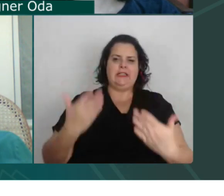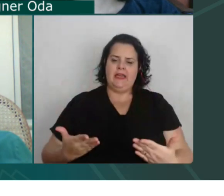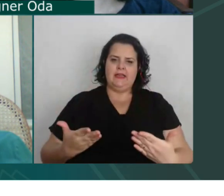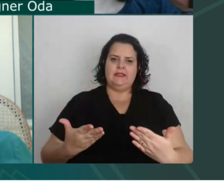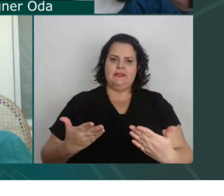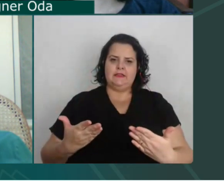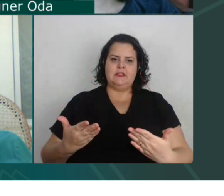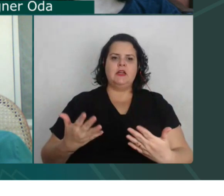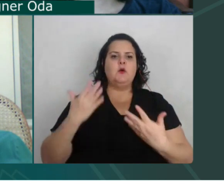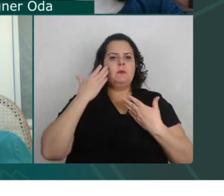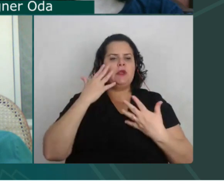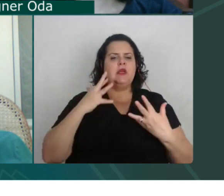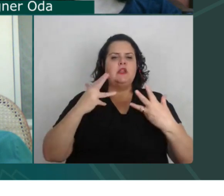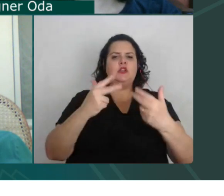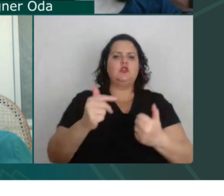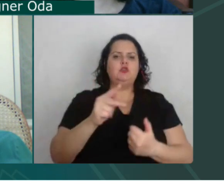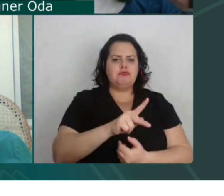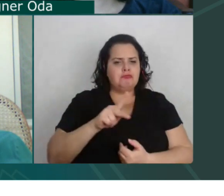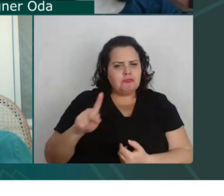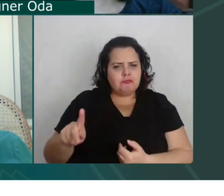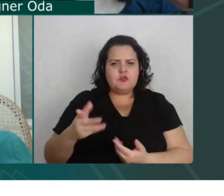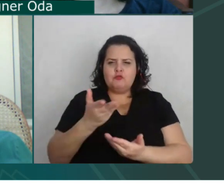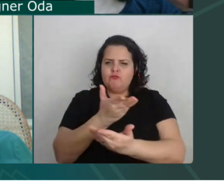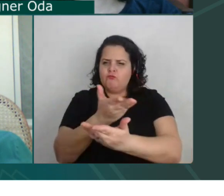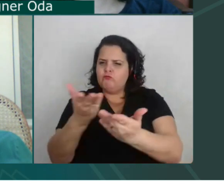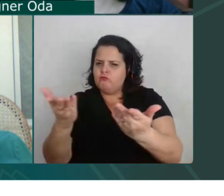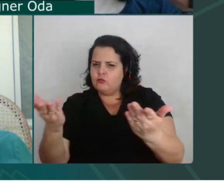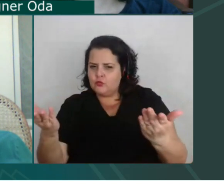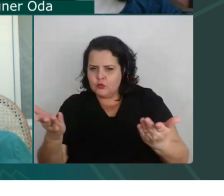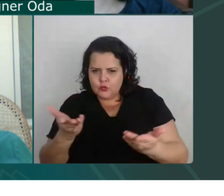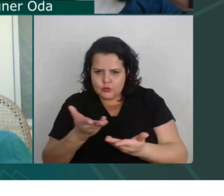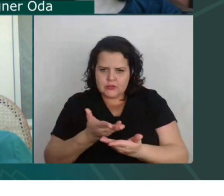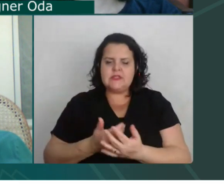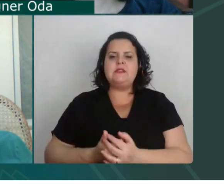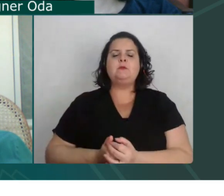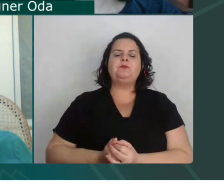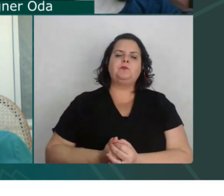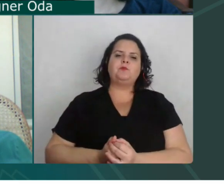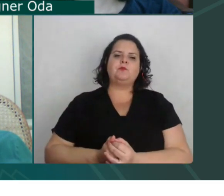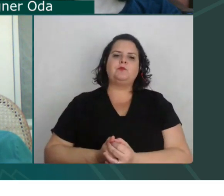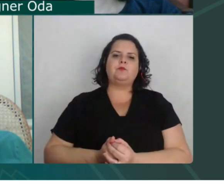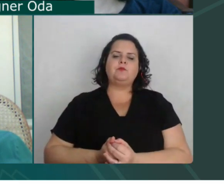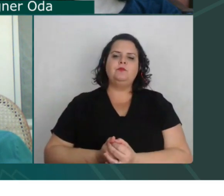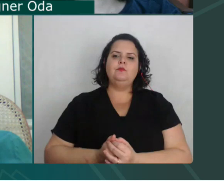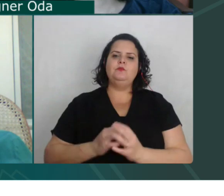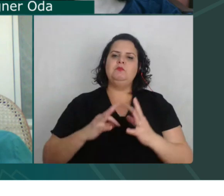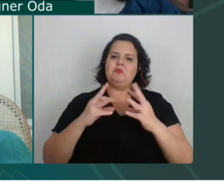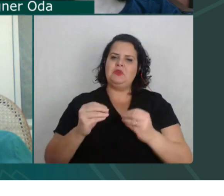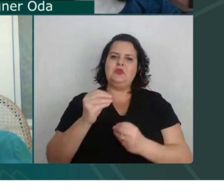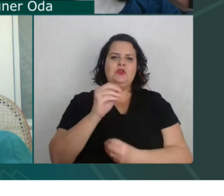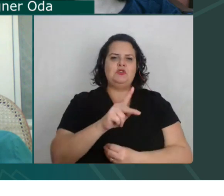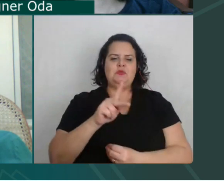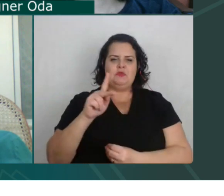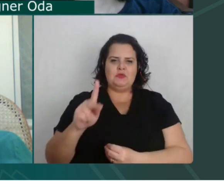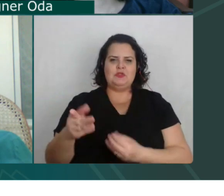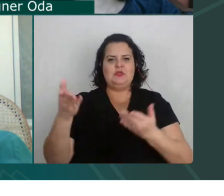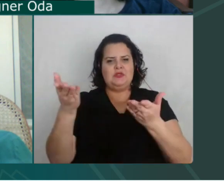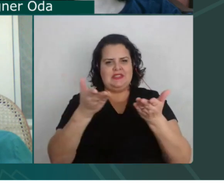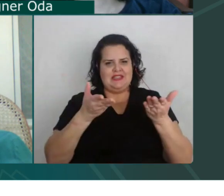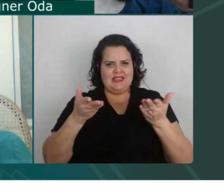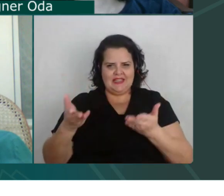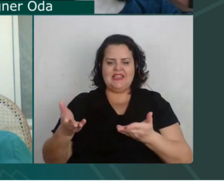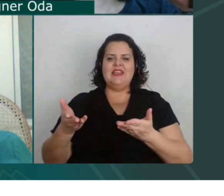professor Eduardo, professor José Roberto, professor Jair Nilson, professor Wagner e professora